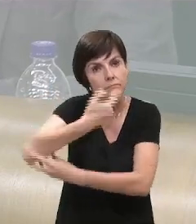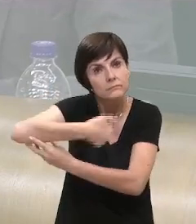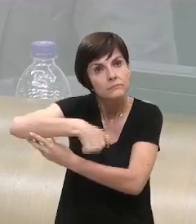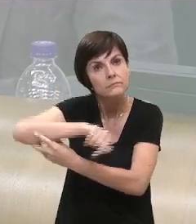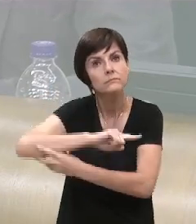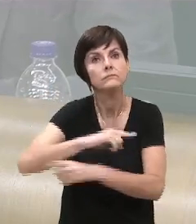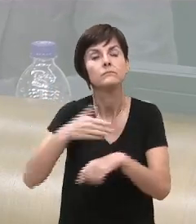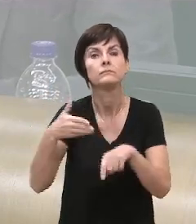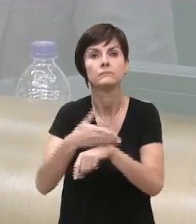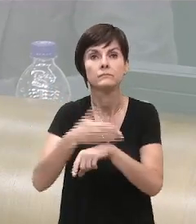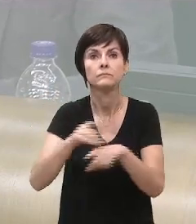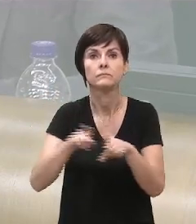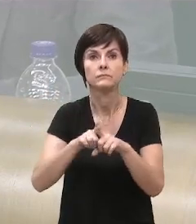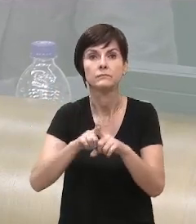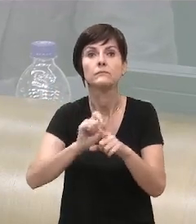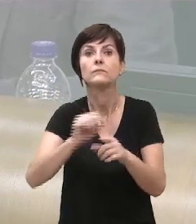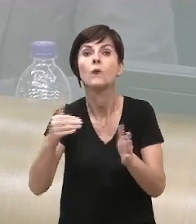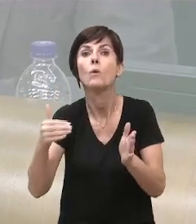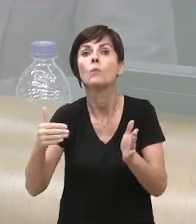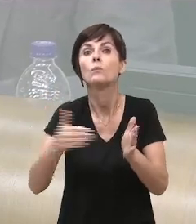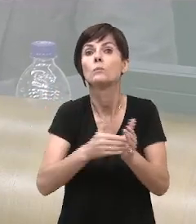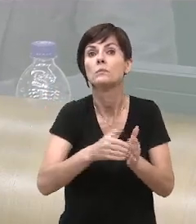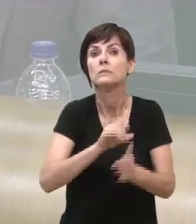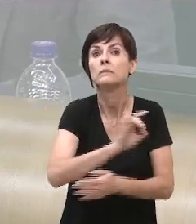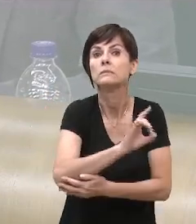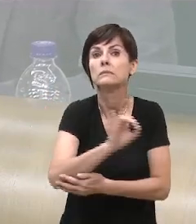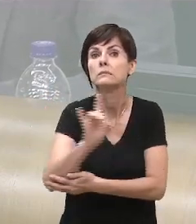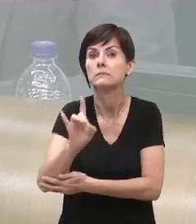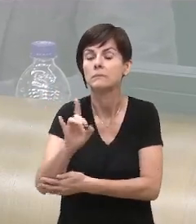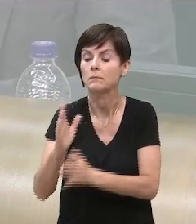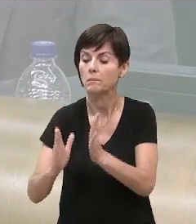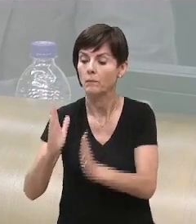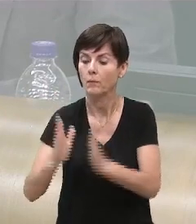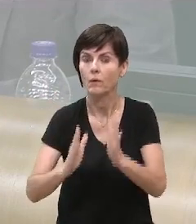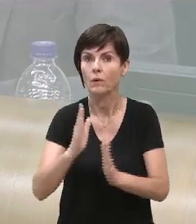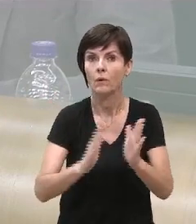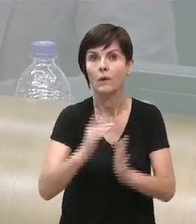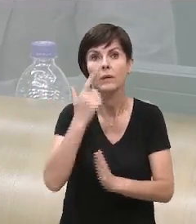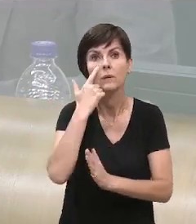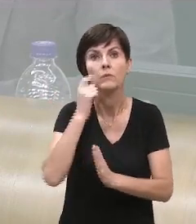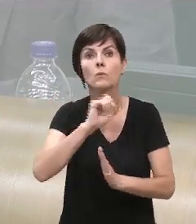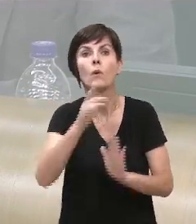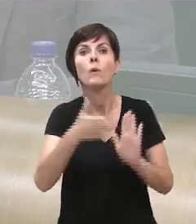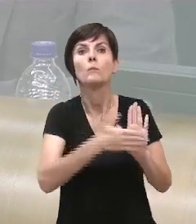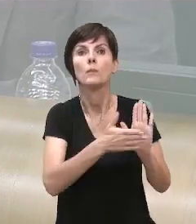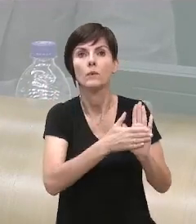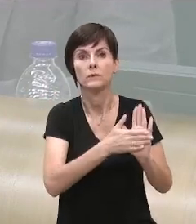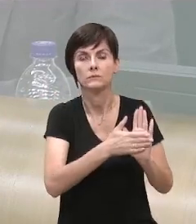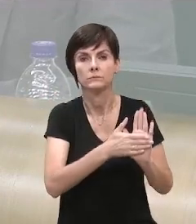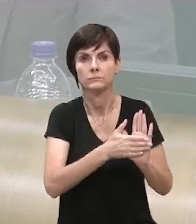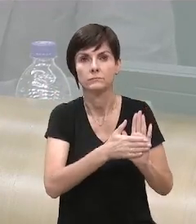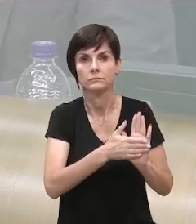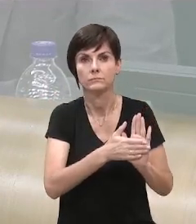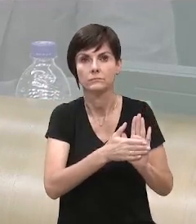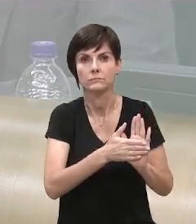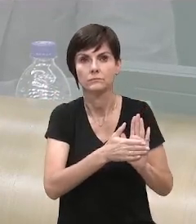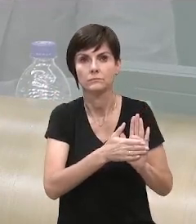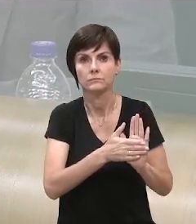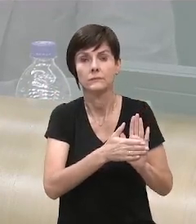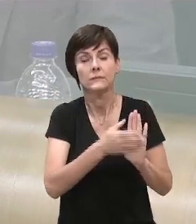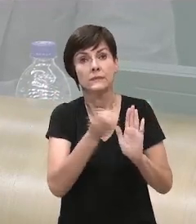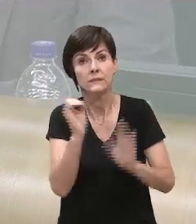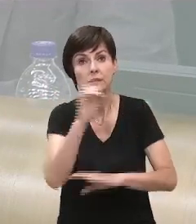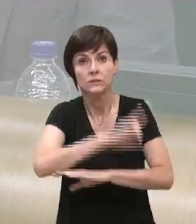acontecendo e os prazos que vão correr, inclusive ver o que está sendo proposto. Todo mundo tem condições de tirar dúvidas nesse